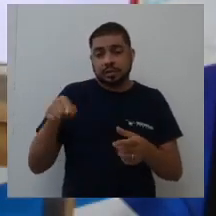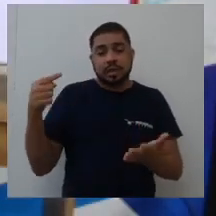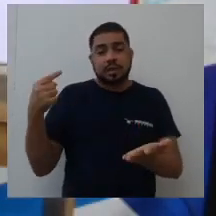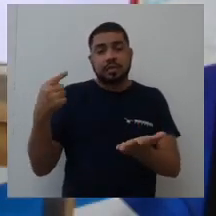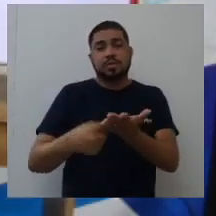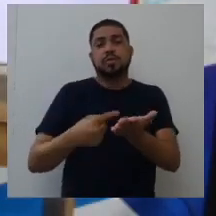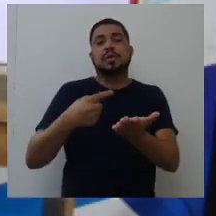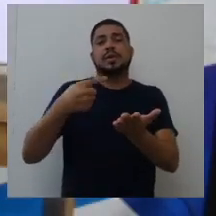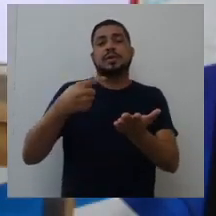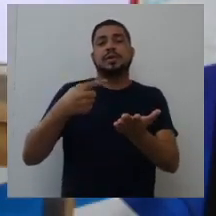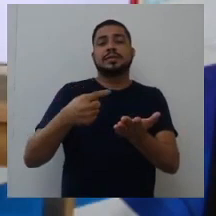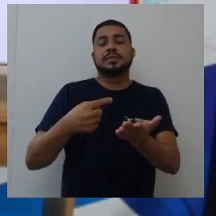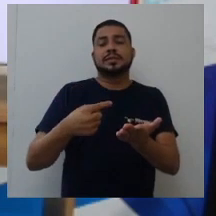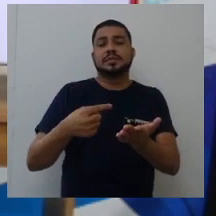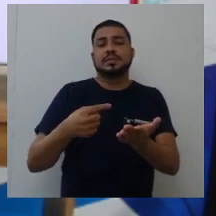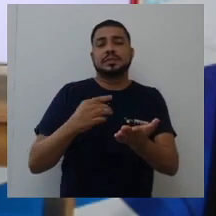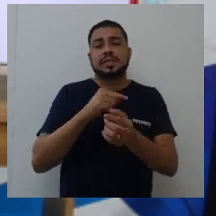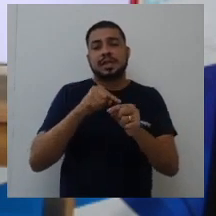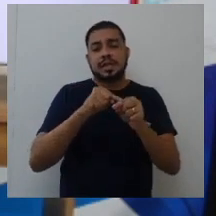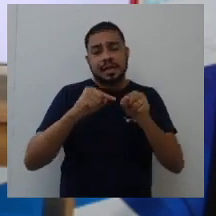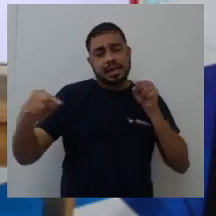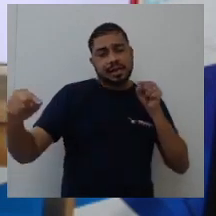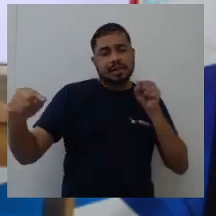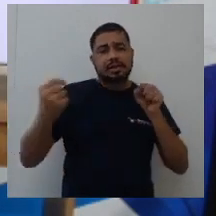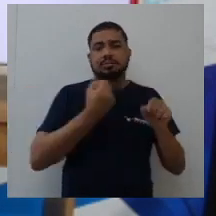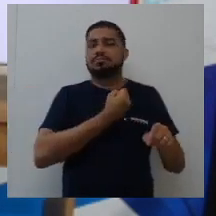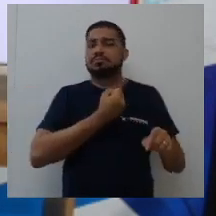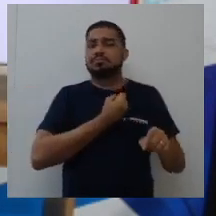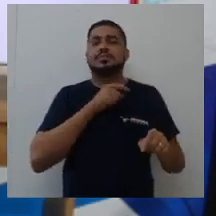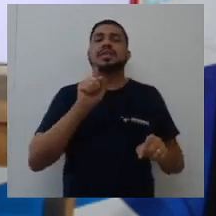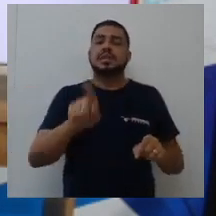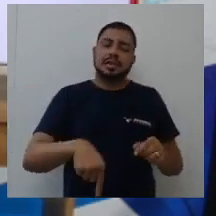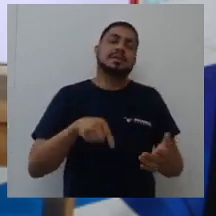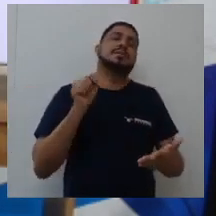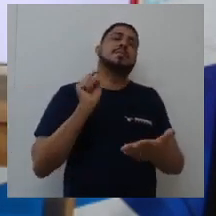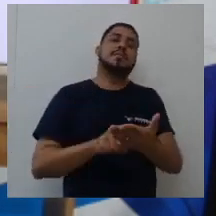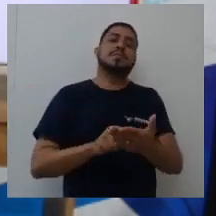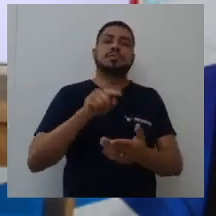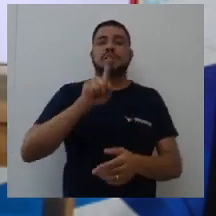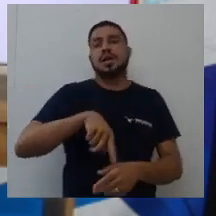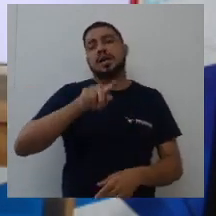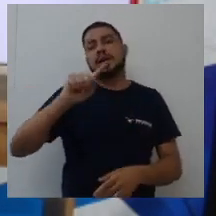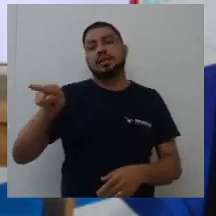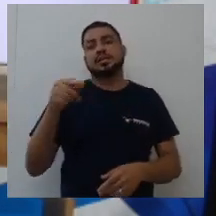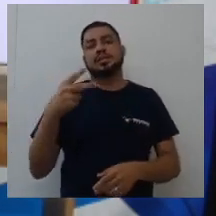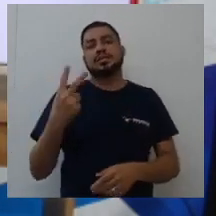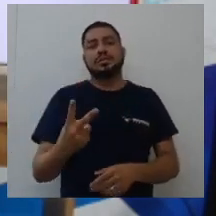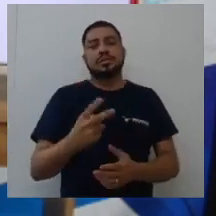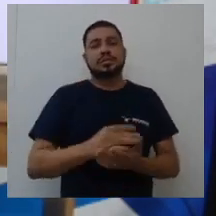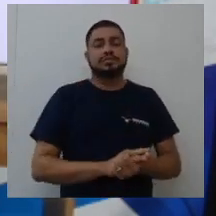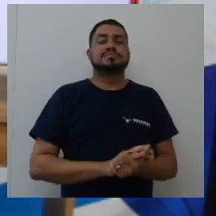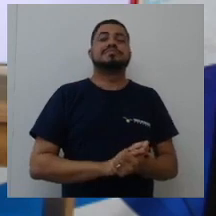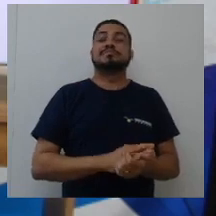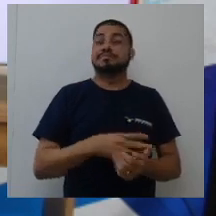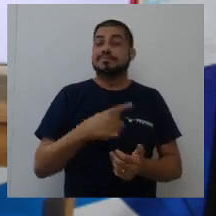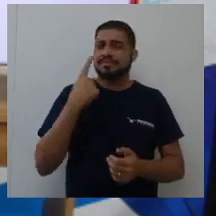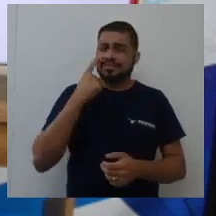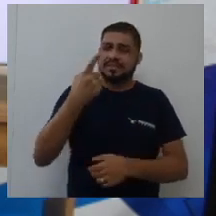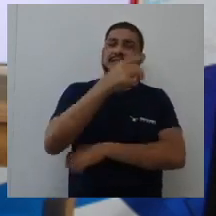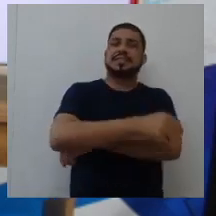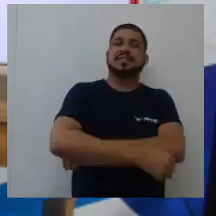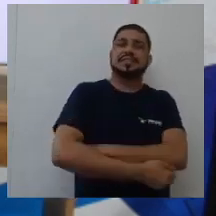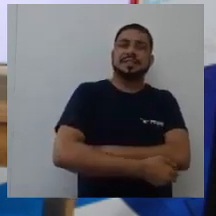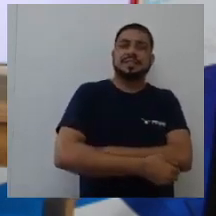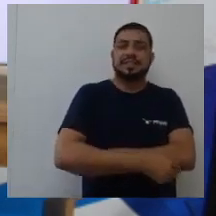toca, tá bom? Lá na reta numérica, pronto. Esse é o ponto raiz de 2. Meu irmão, que